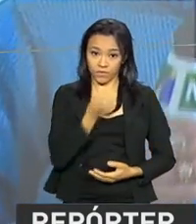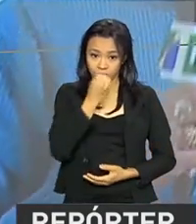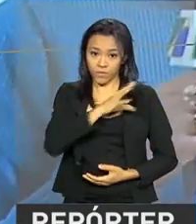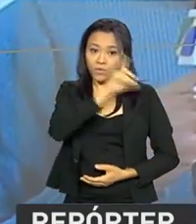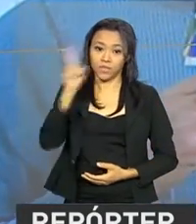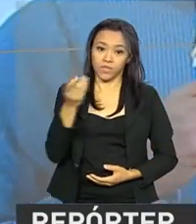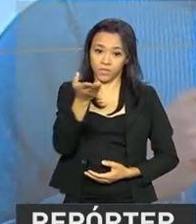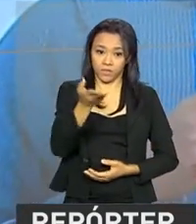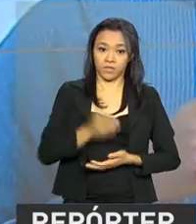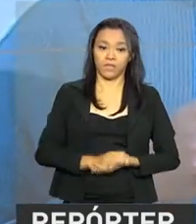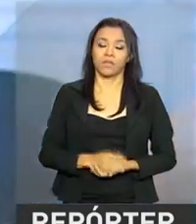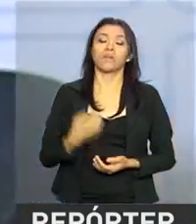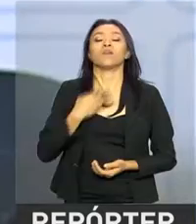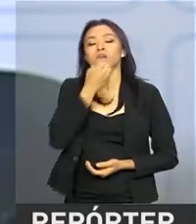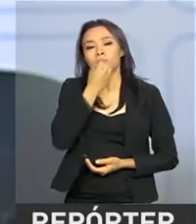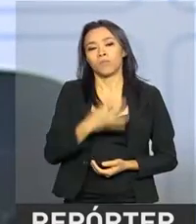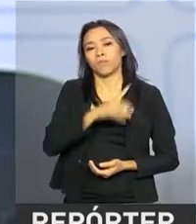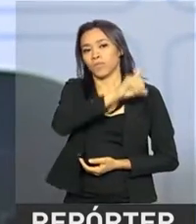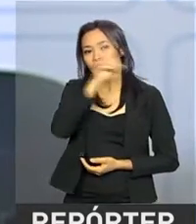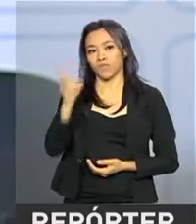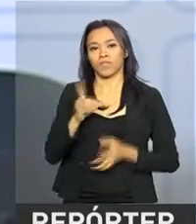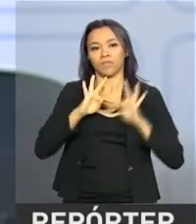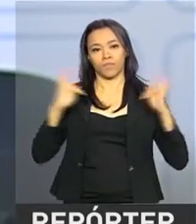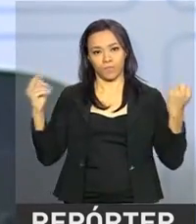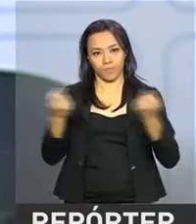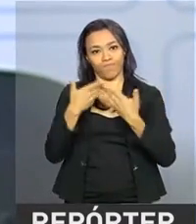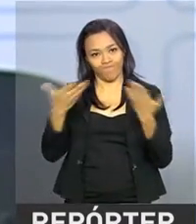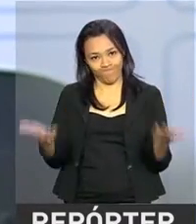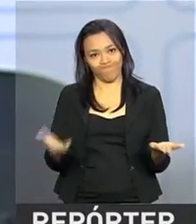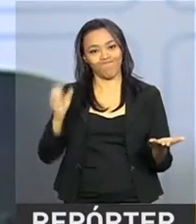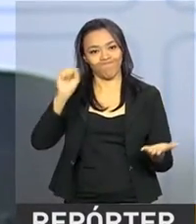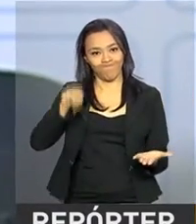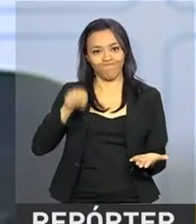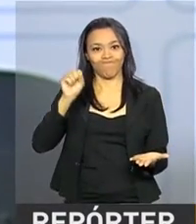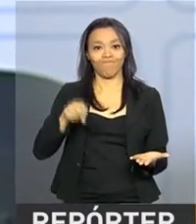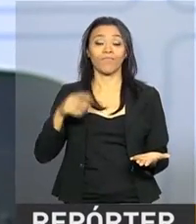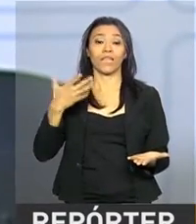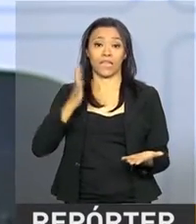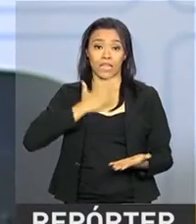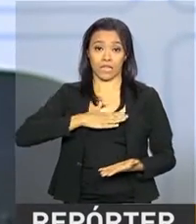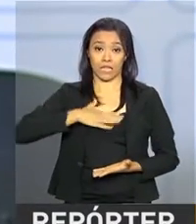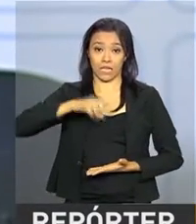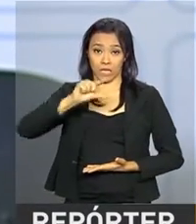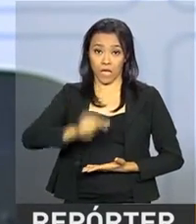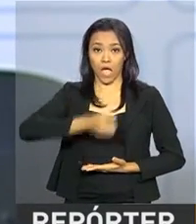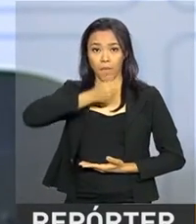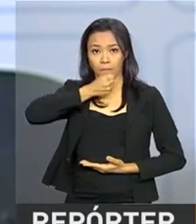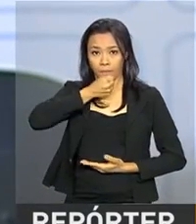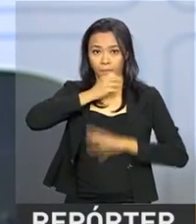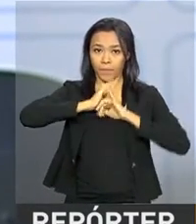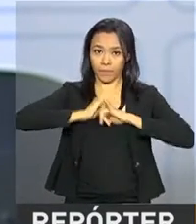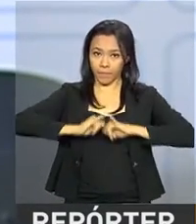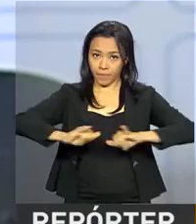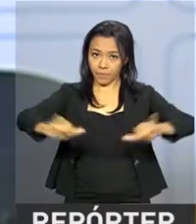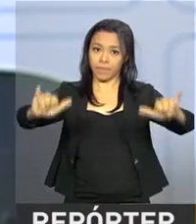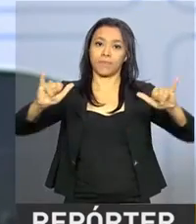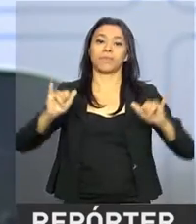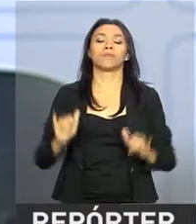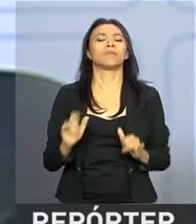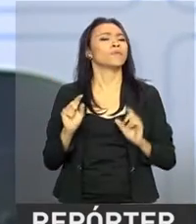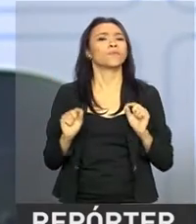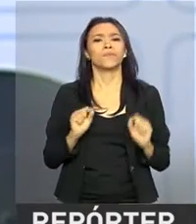bom dia leandro bom dia a todos é isso mesmo leandro a coletiva aqui no ministério da saúde começa daqui a pouco